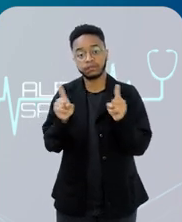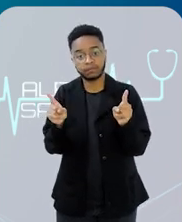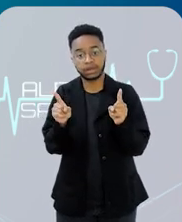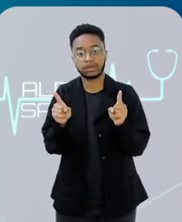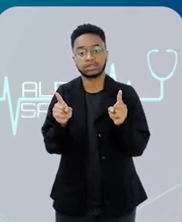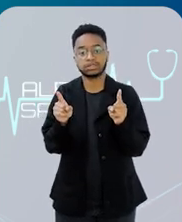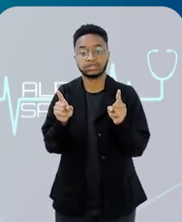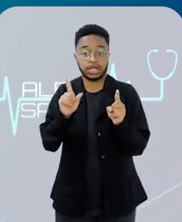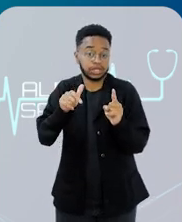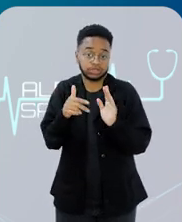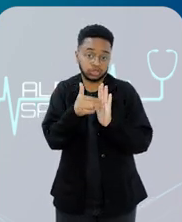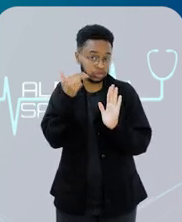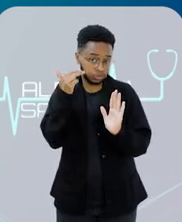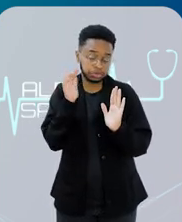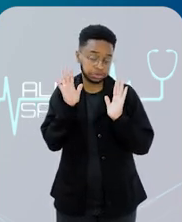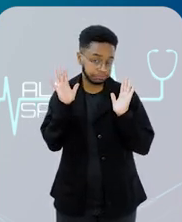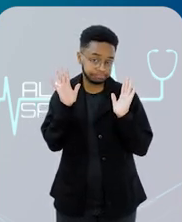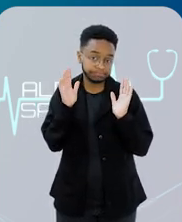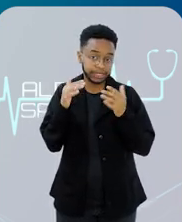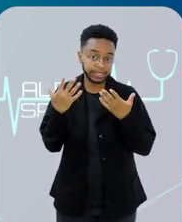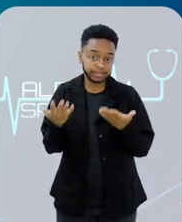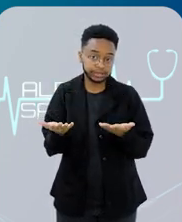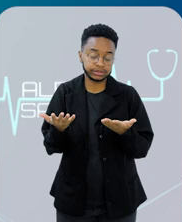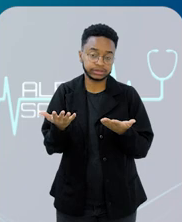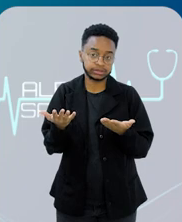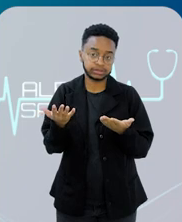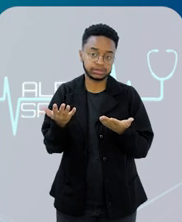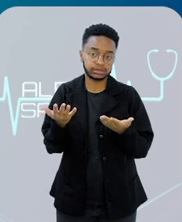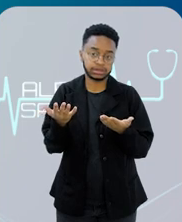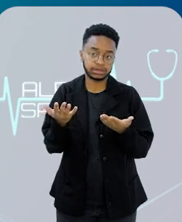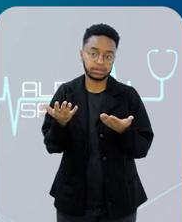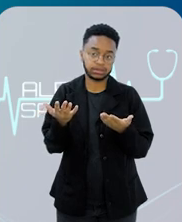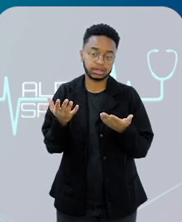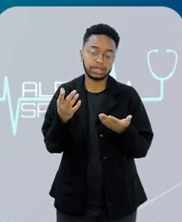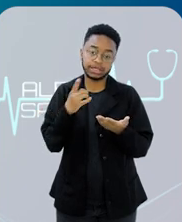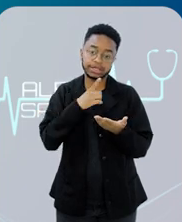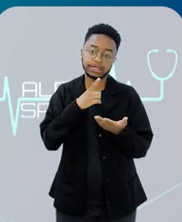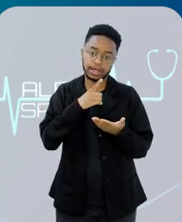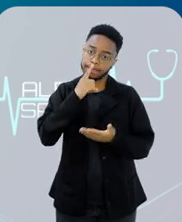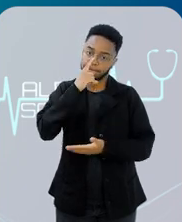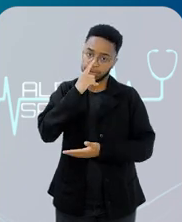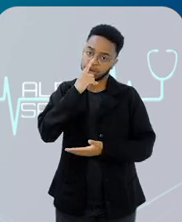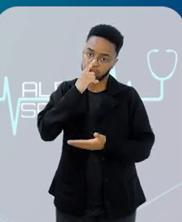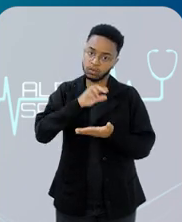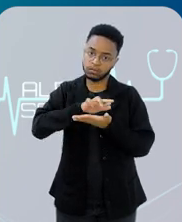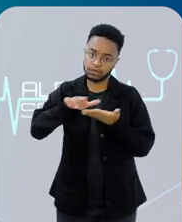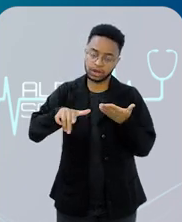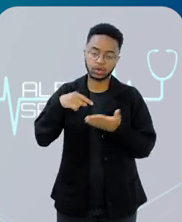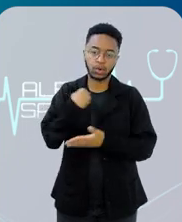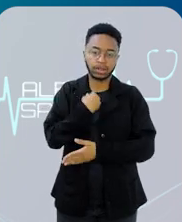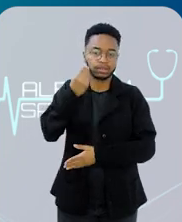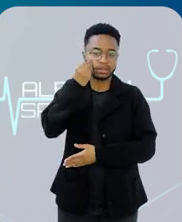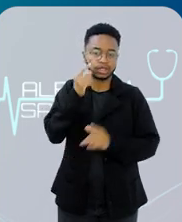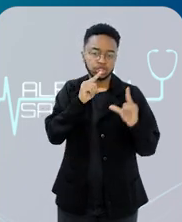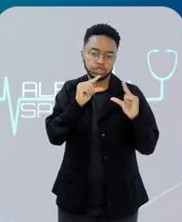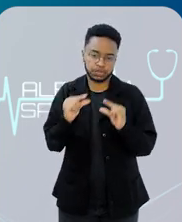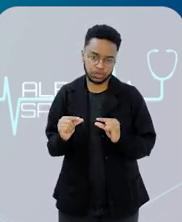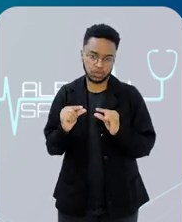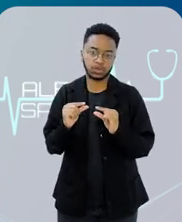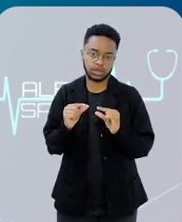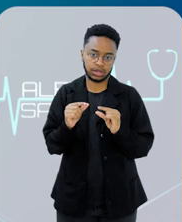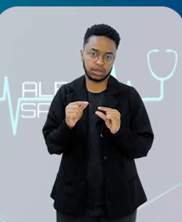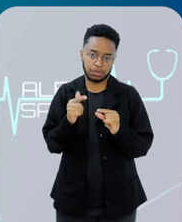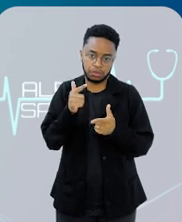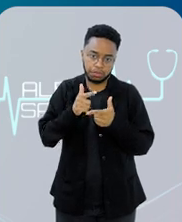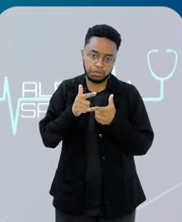mas é um procedimento cirúrgico e esse procedimento cirúrgico ele corre em alguns riscos. A gente tenta minimizar